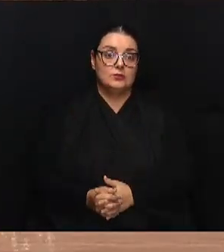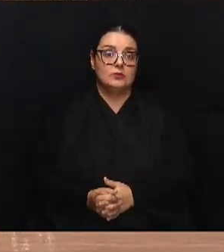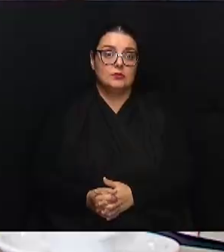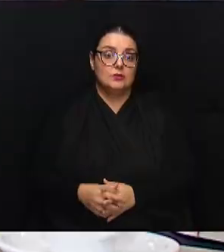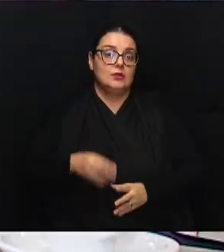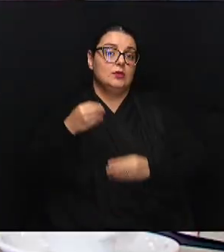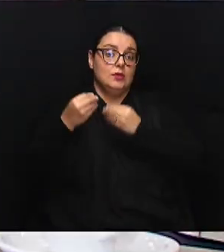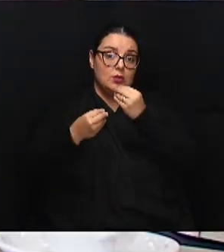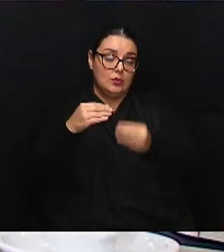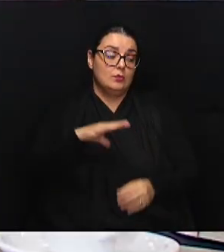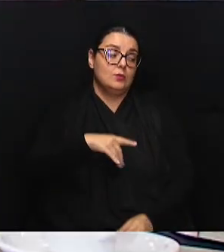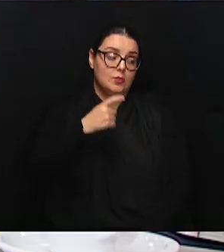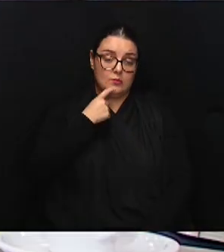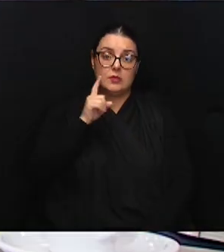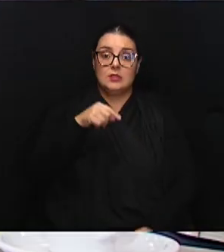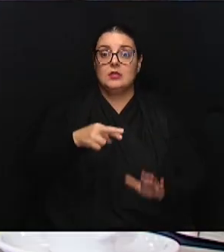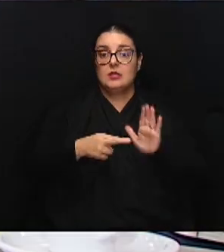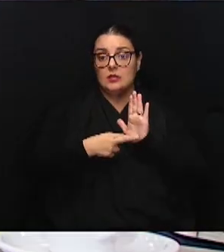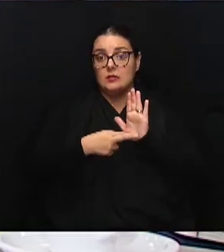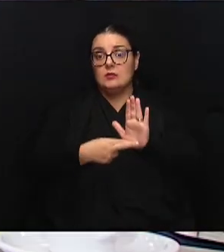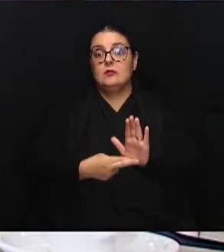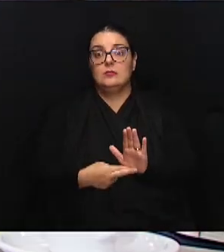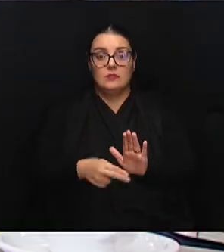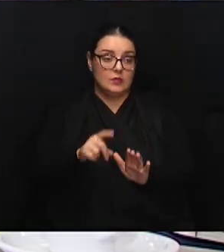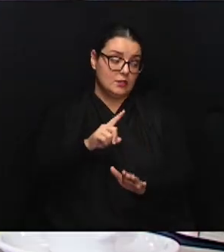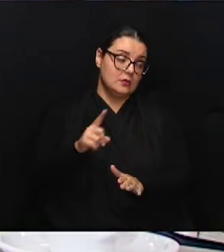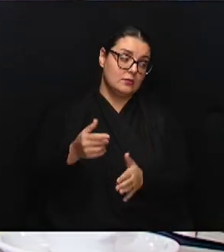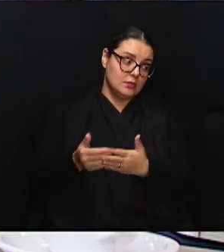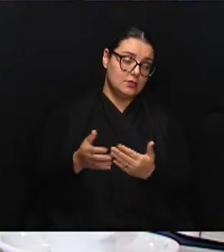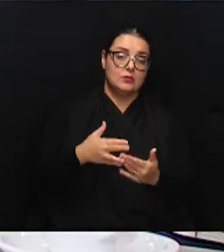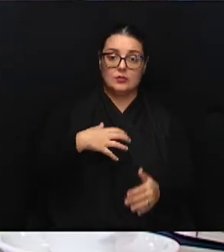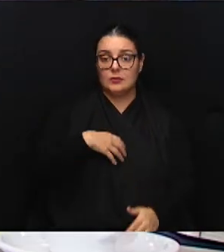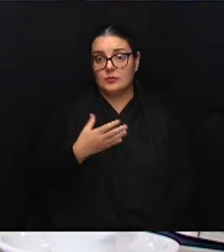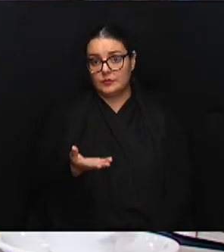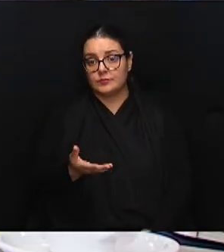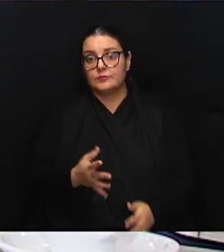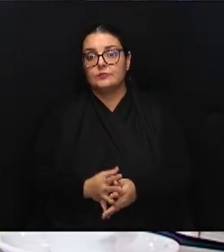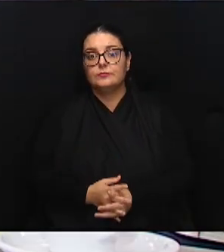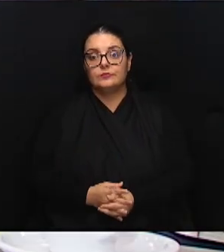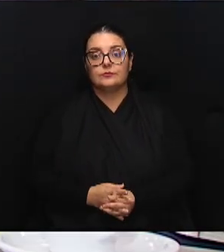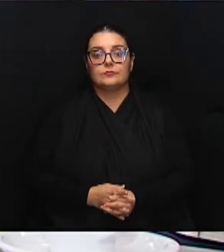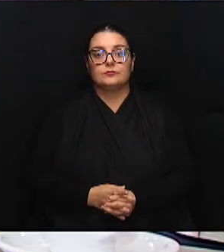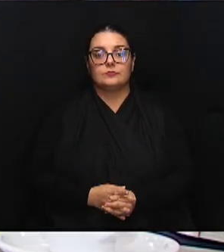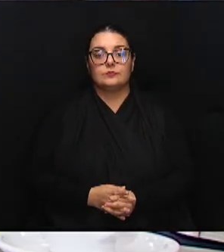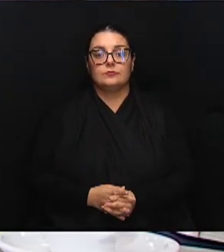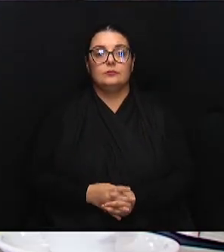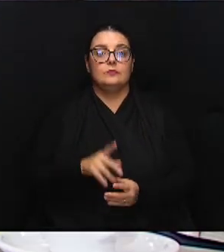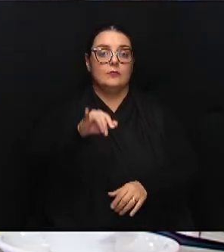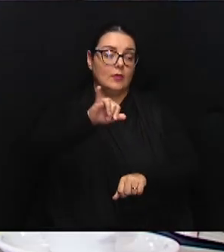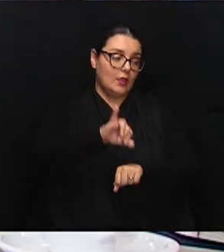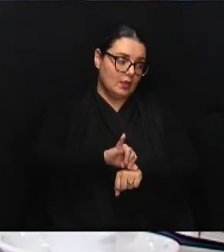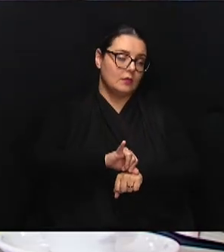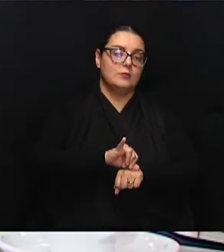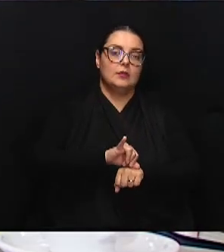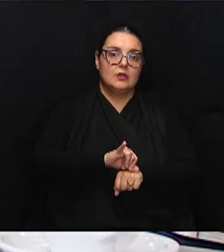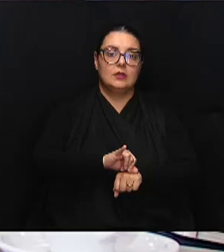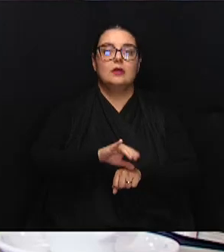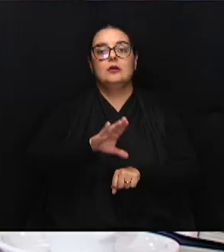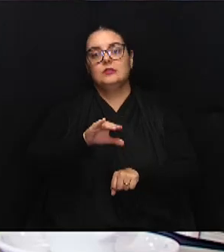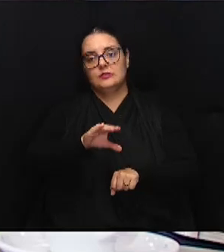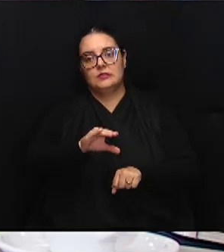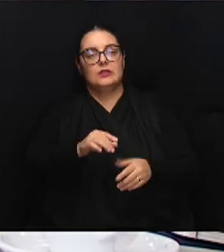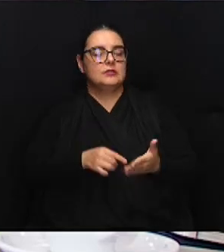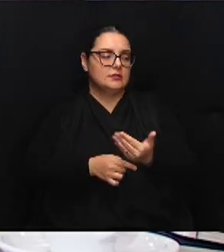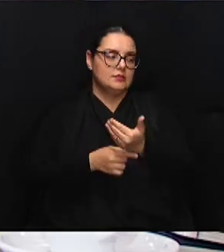como Campinas é referência e não é à toa que foi considerada a capital nacional da ciência, tecnologia